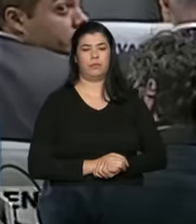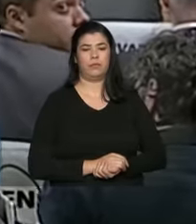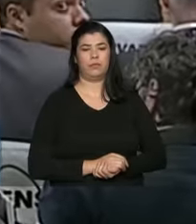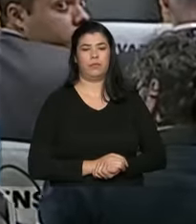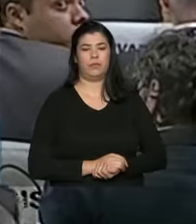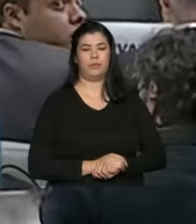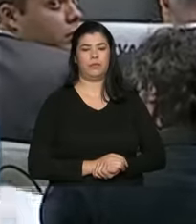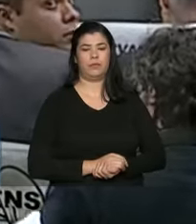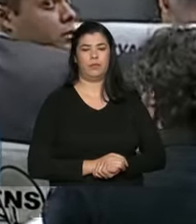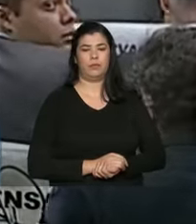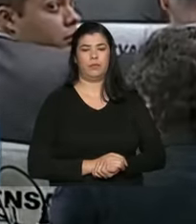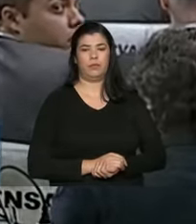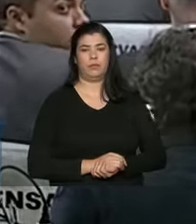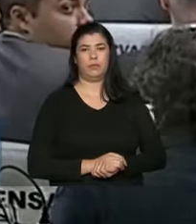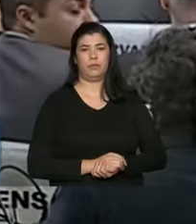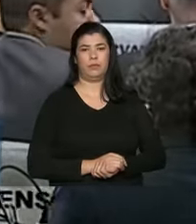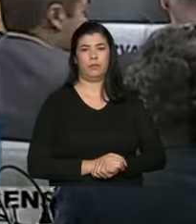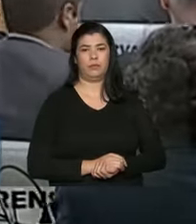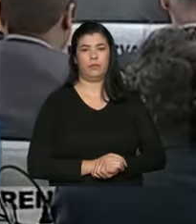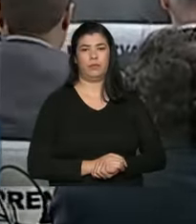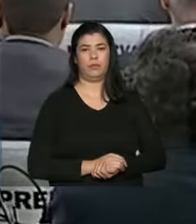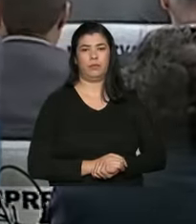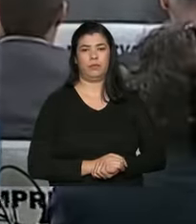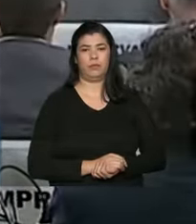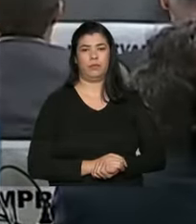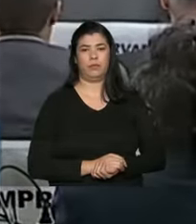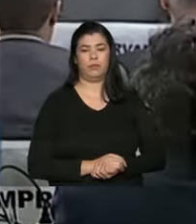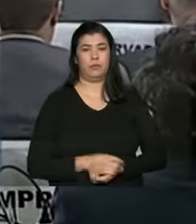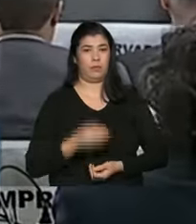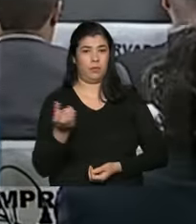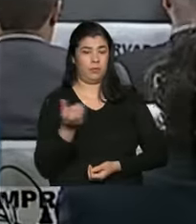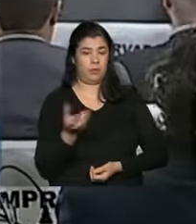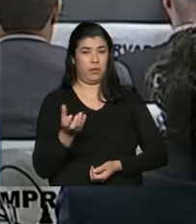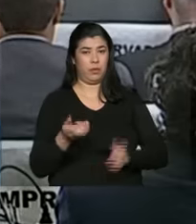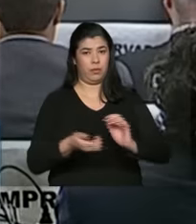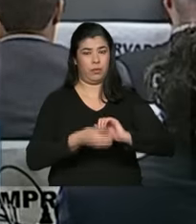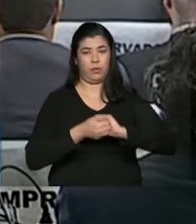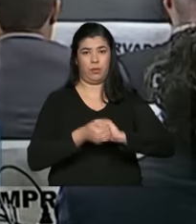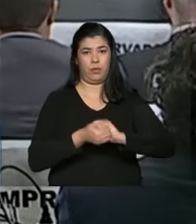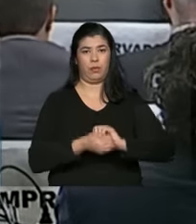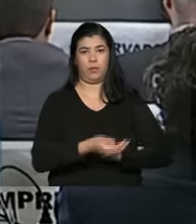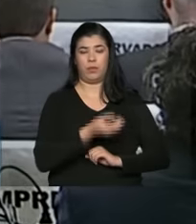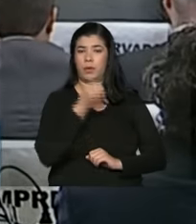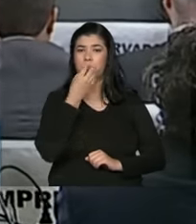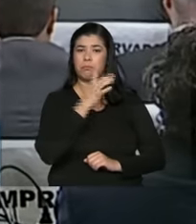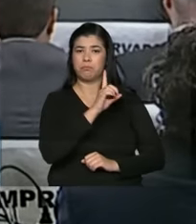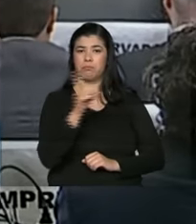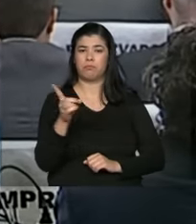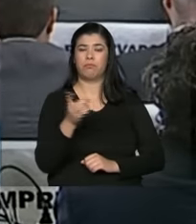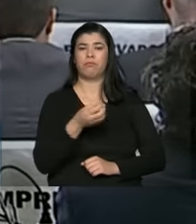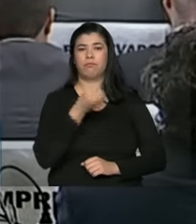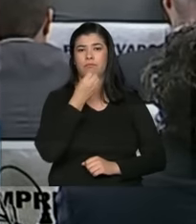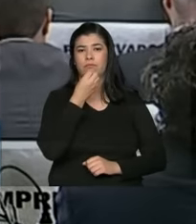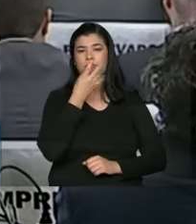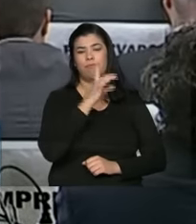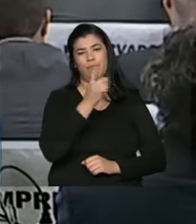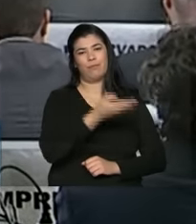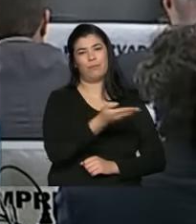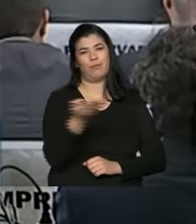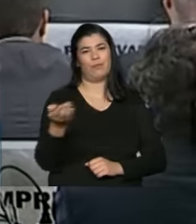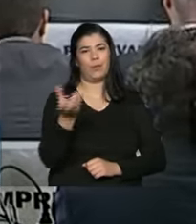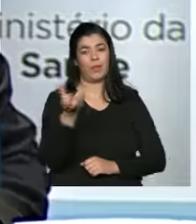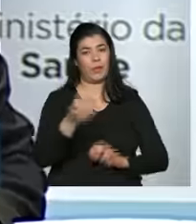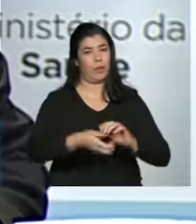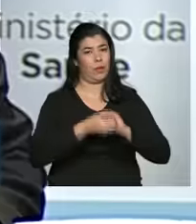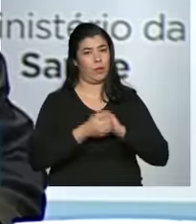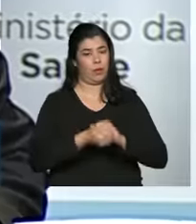favor foi bom eu queria cumprimentar os membros Bom dia a todos queria cumprimentar os membros do grupo de